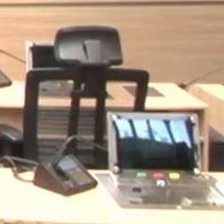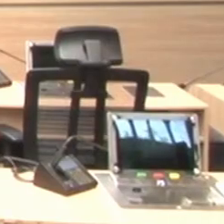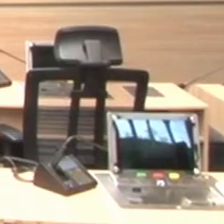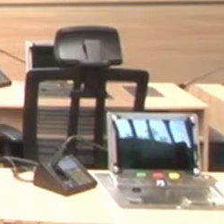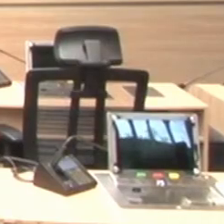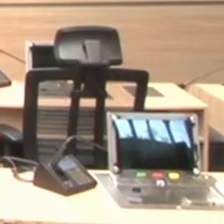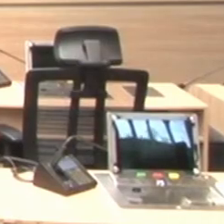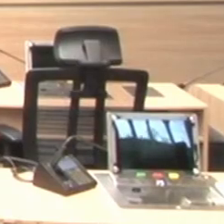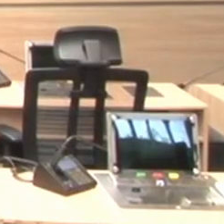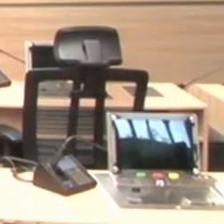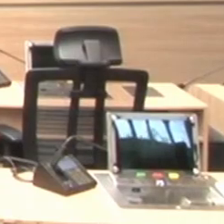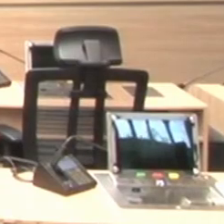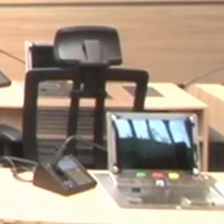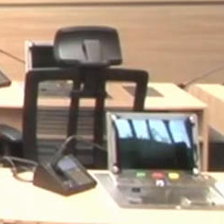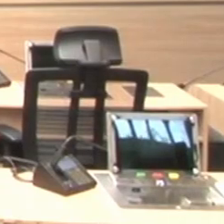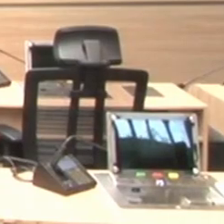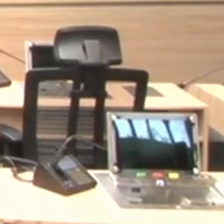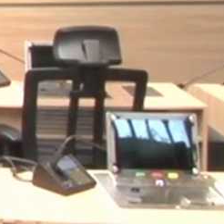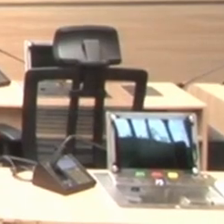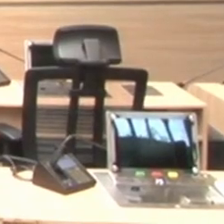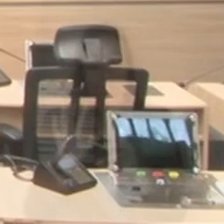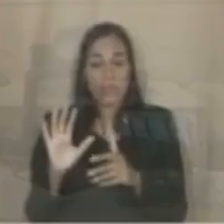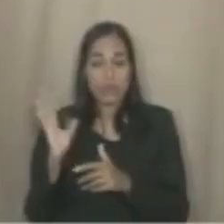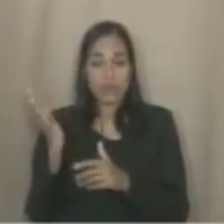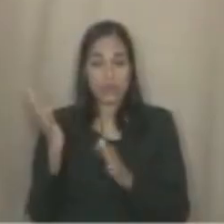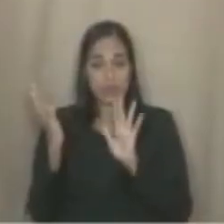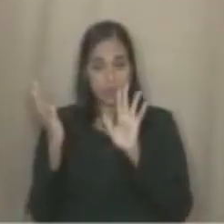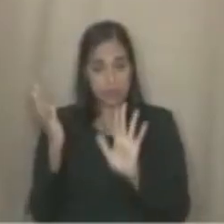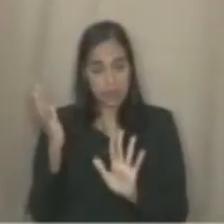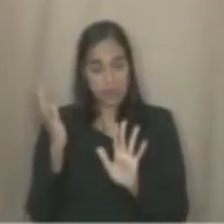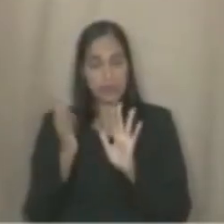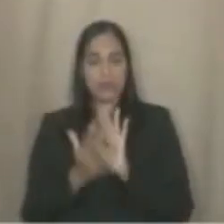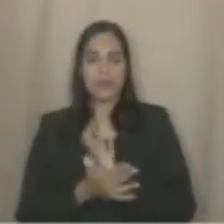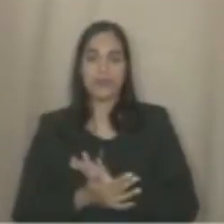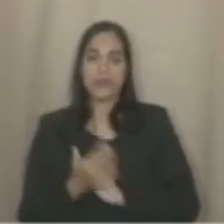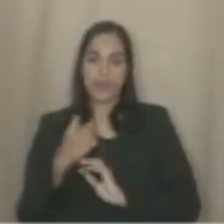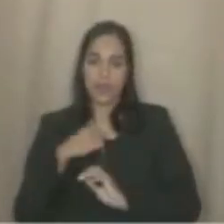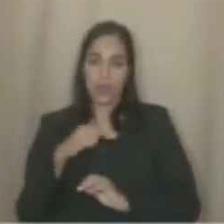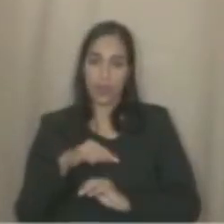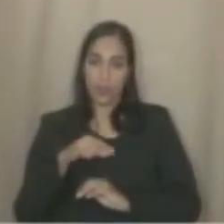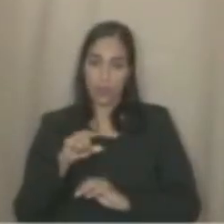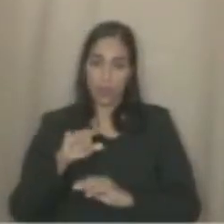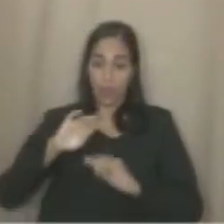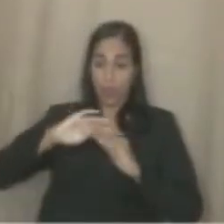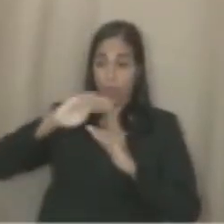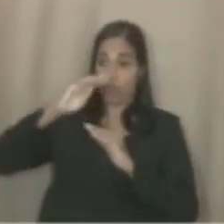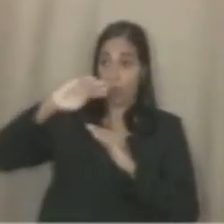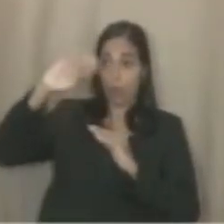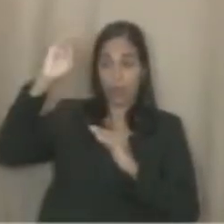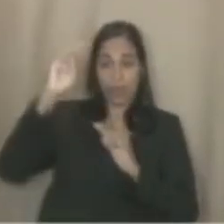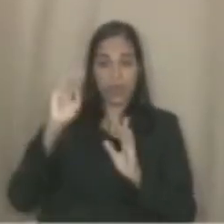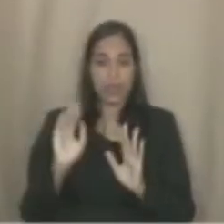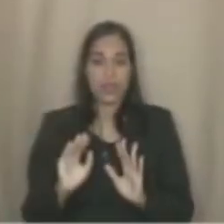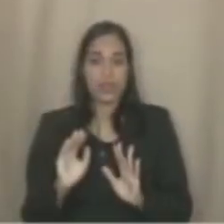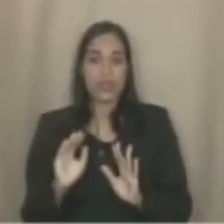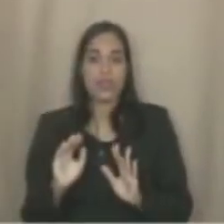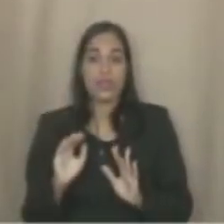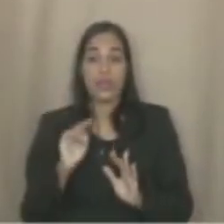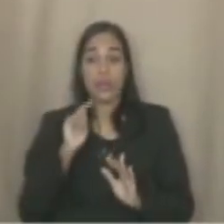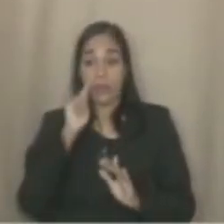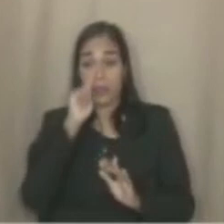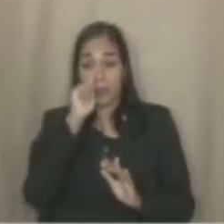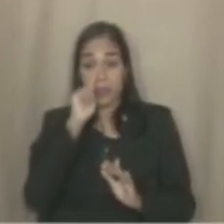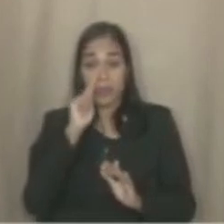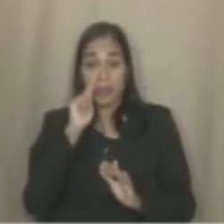do Brejo da Guabiraba, na zona norte da cidade. Eu fui numa barreira no qual está um